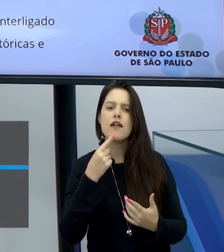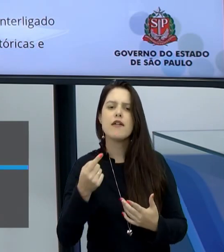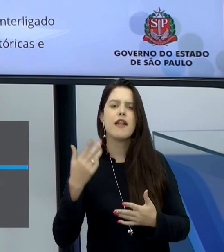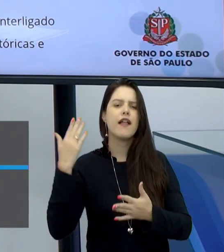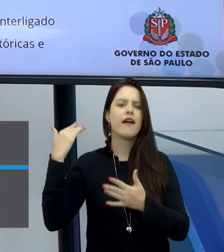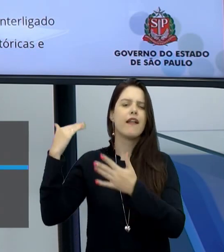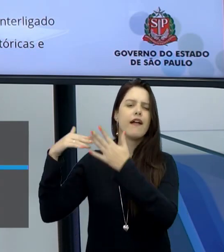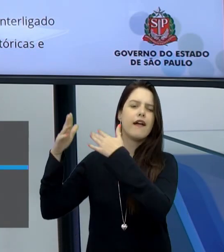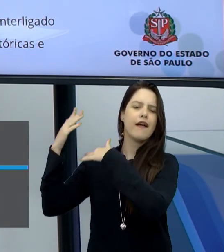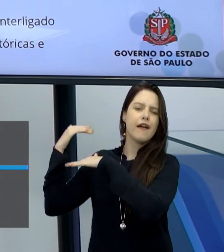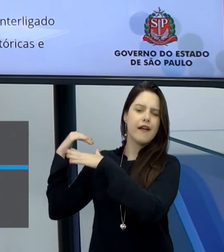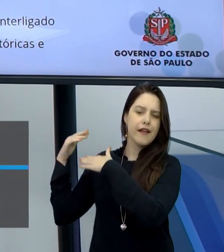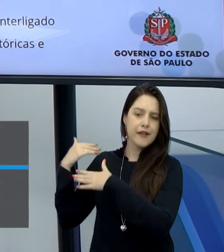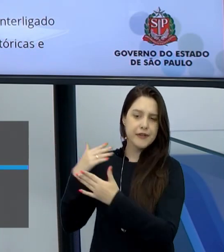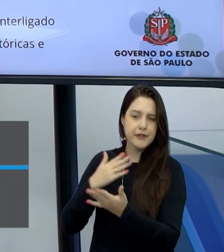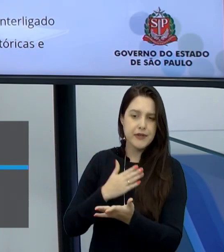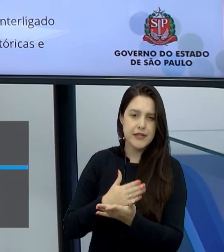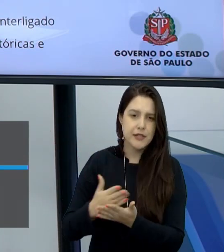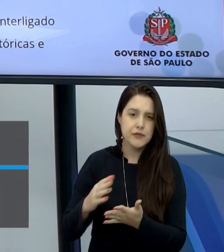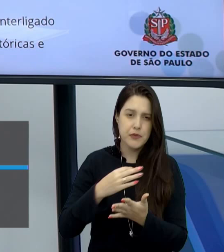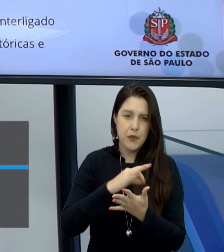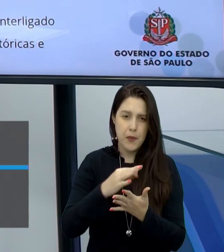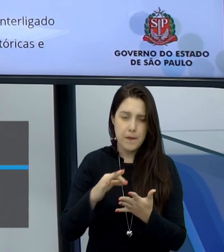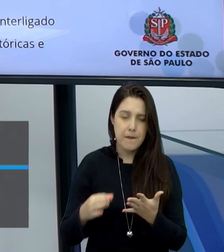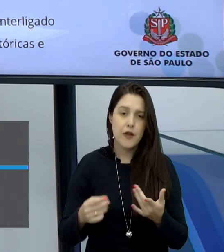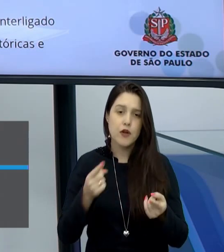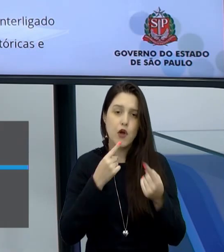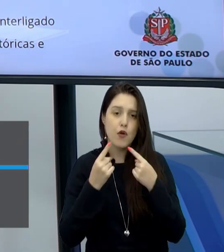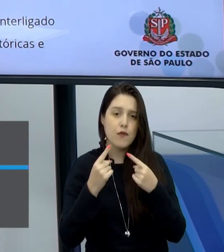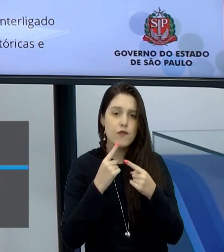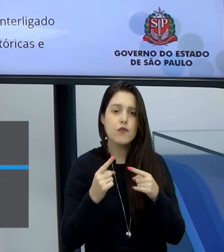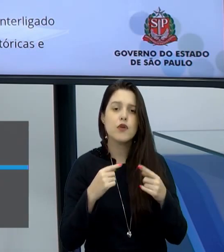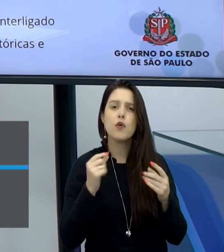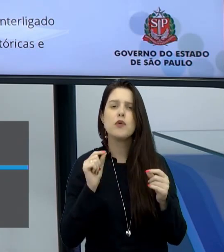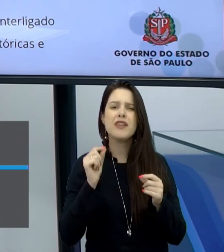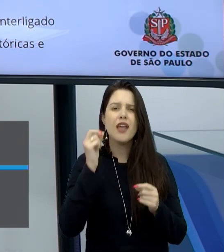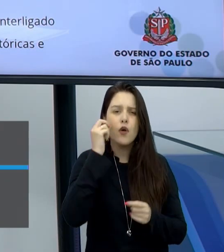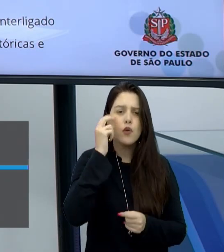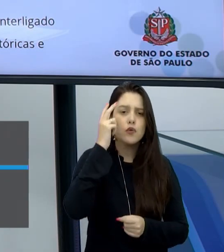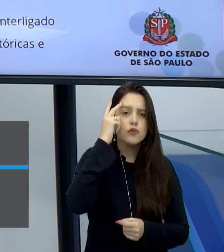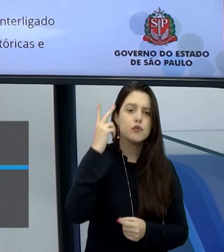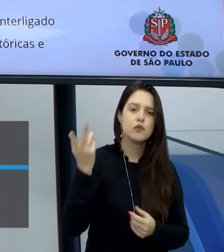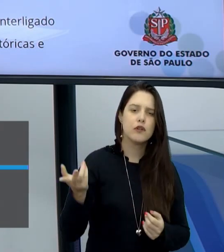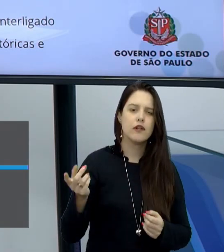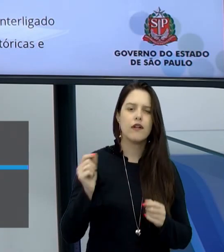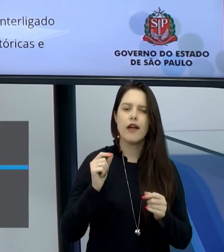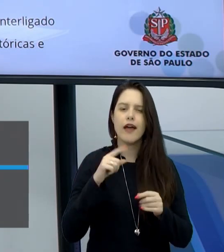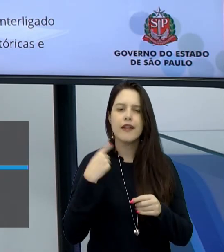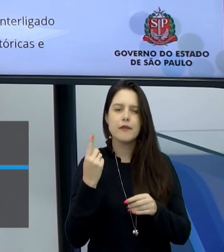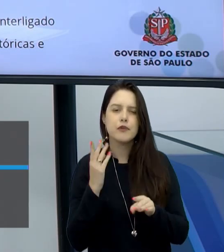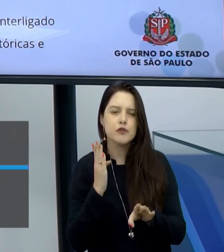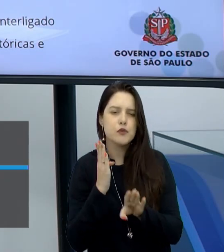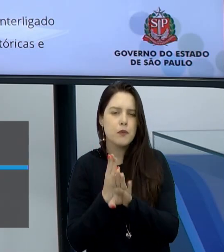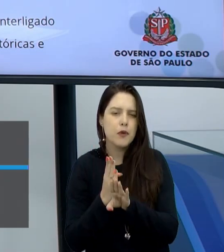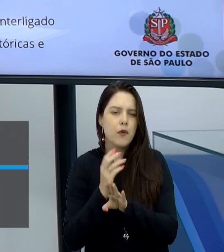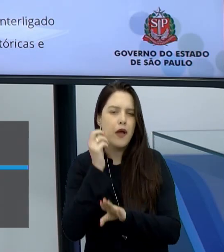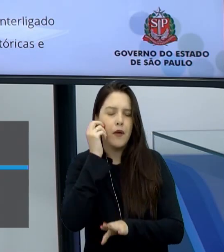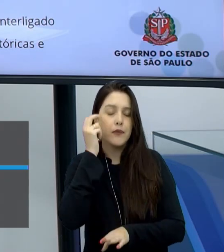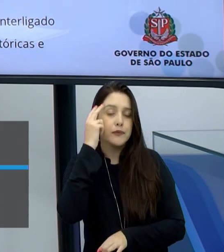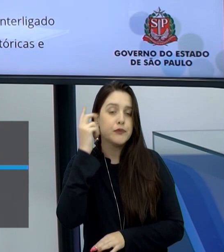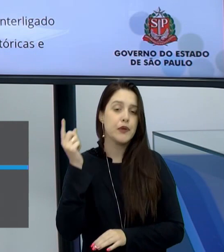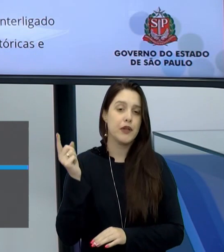né, lá no início do nosso componente, a gente conversou sobre o que é cultura. A gente descobriu que a cultura ela não é